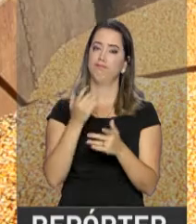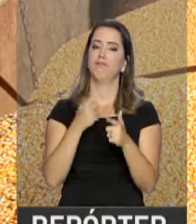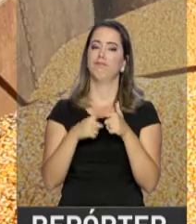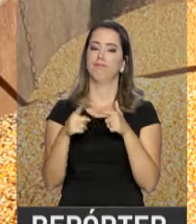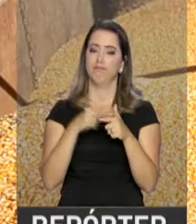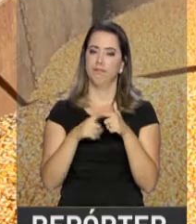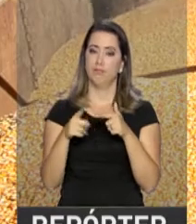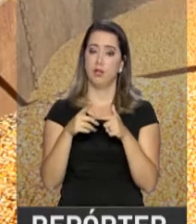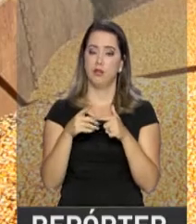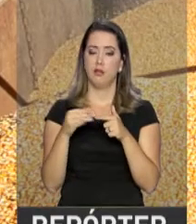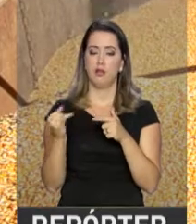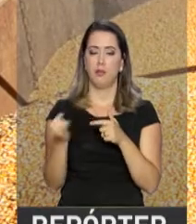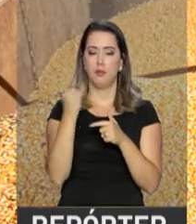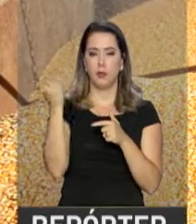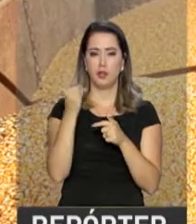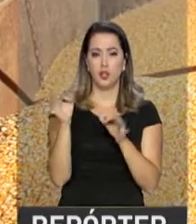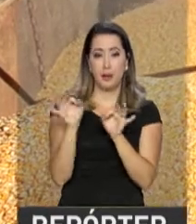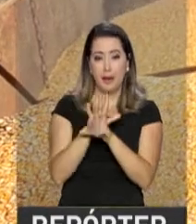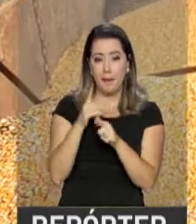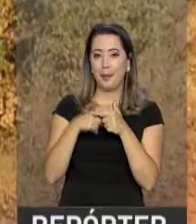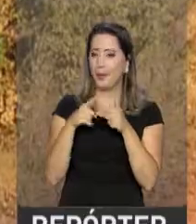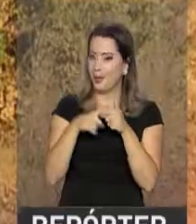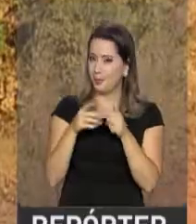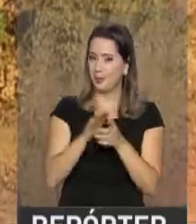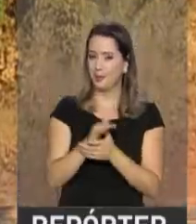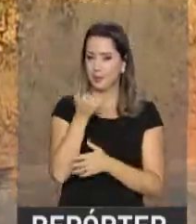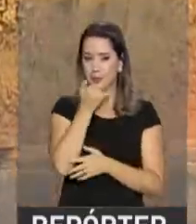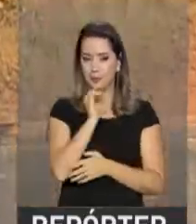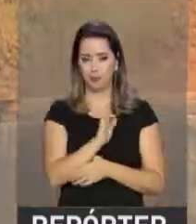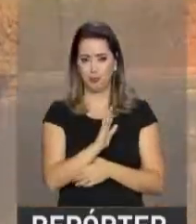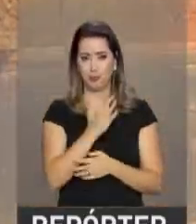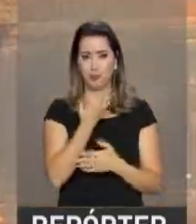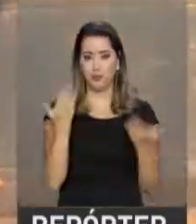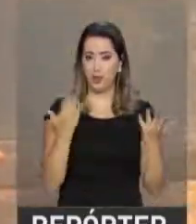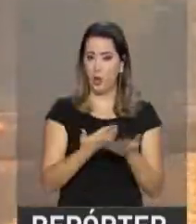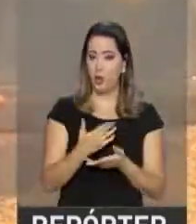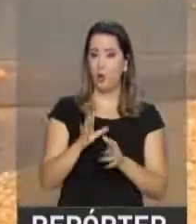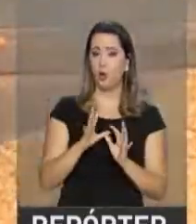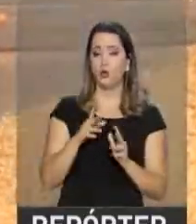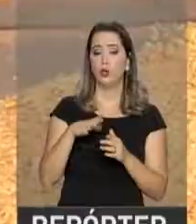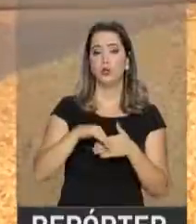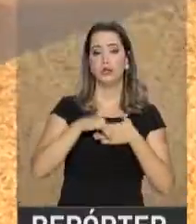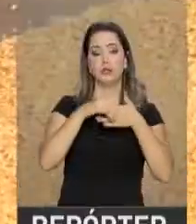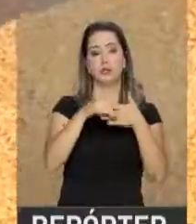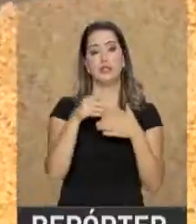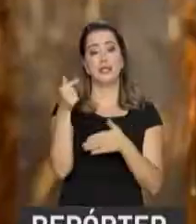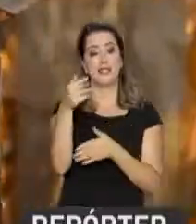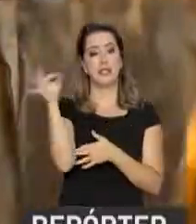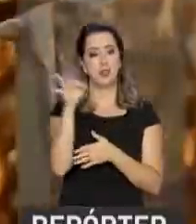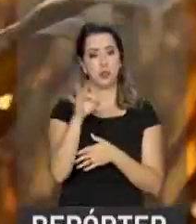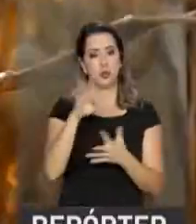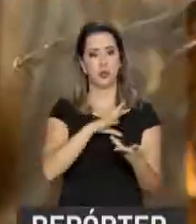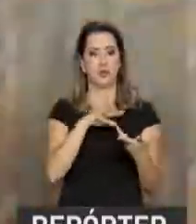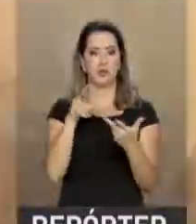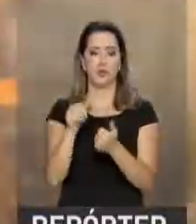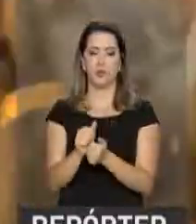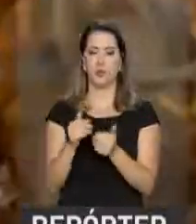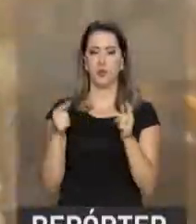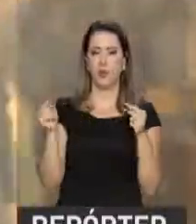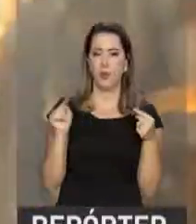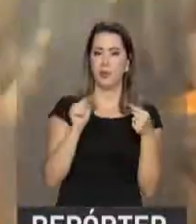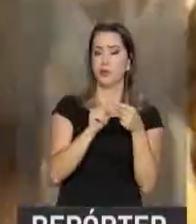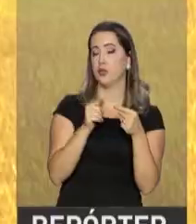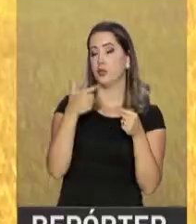crise hoje o brasil domina quase 7 por cento do mercado mundial do agronegócio a meta é chegar a 10% até